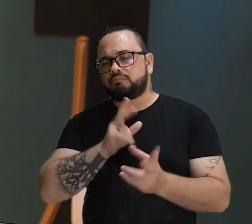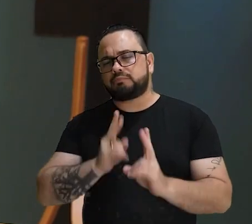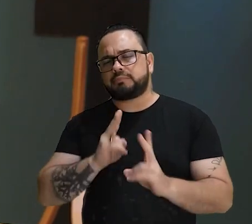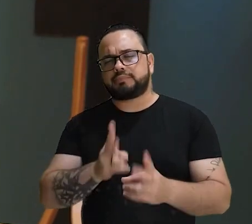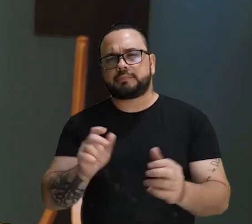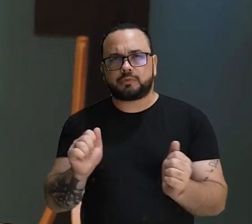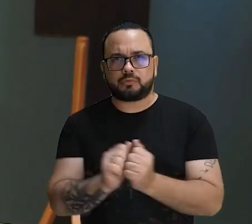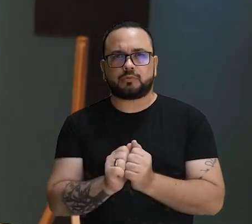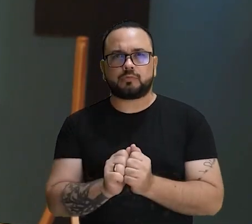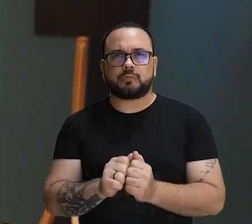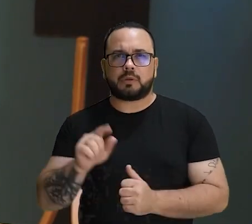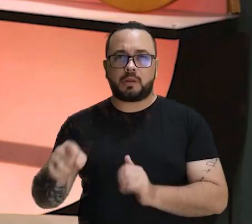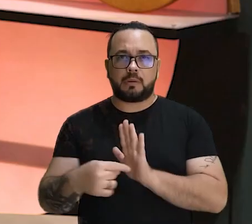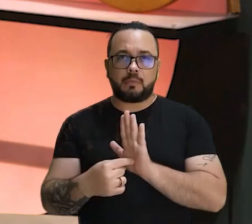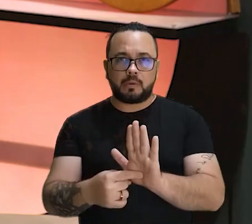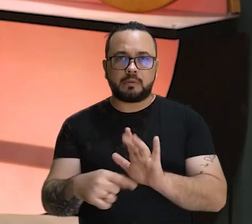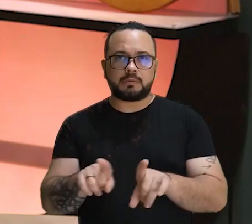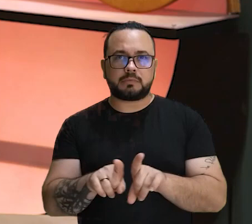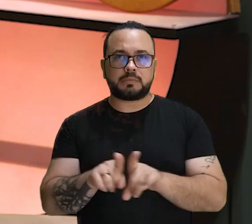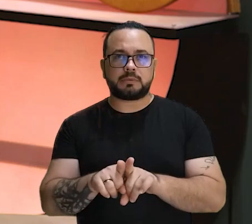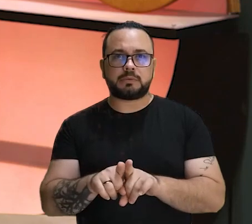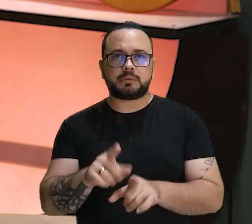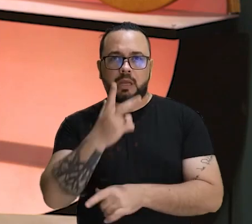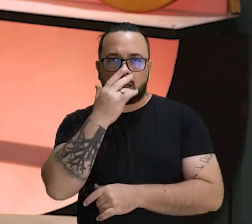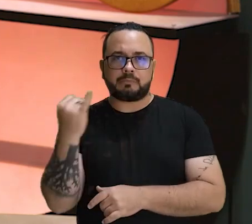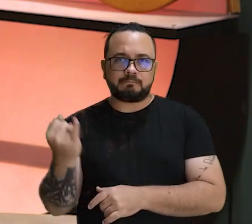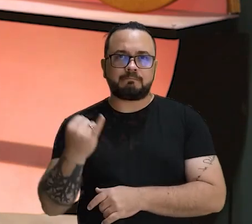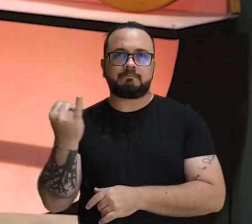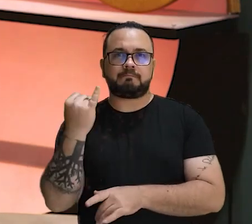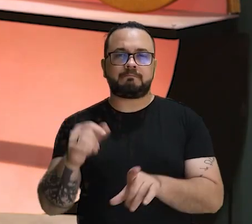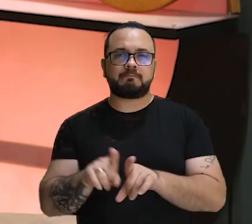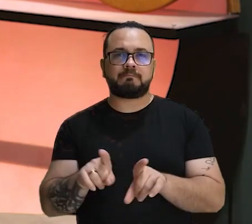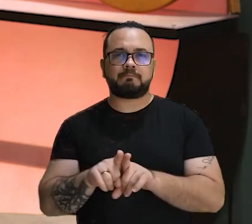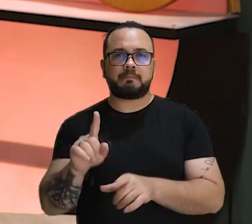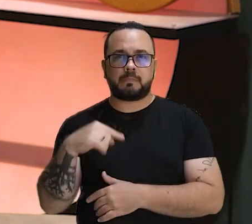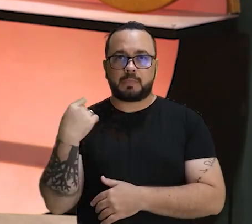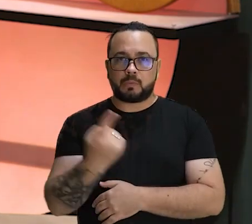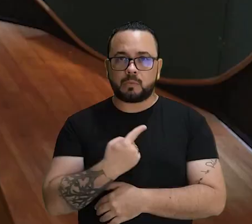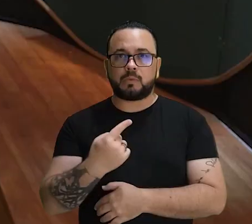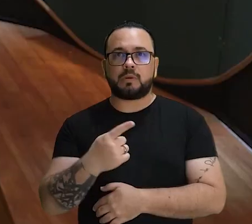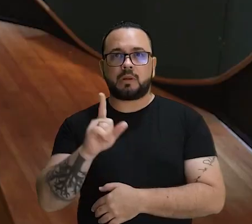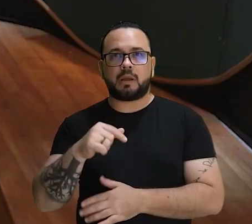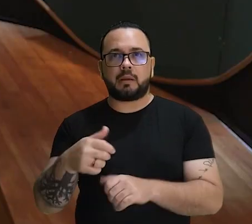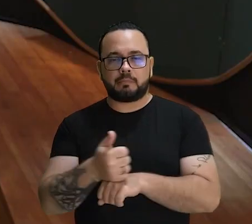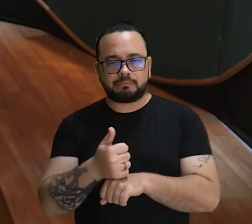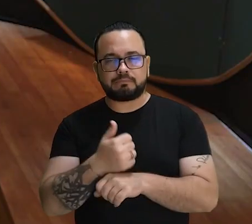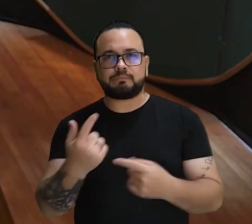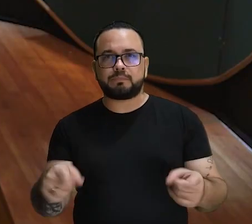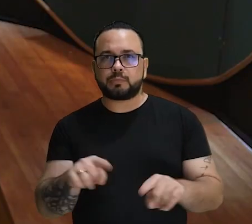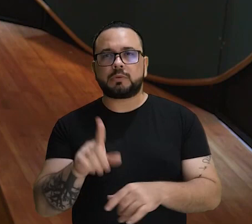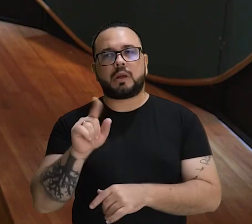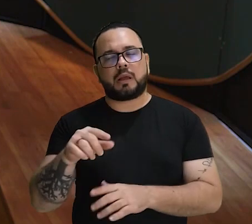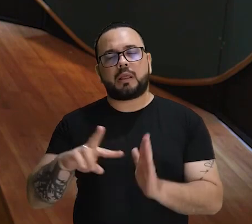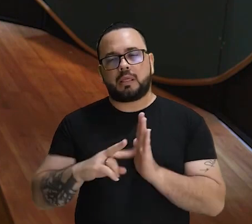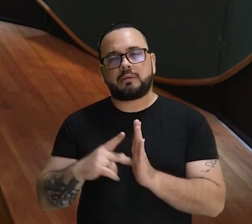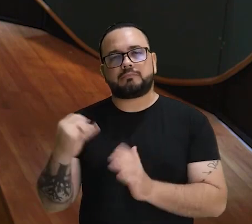de fato, cumpre com o discurso, assim, sim. né? Eu acho isso muito importante. E pra gente, né, que é instrumentista,